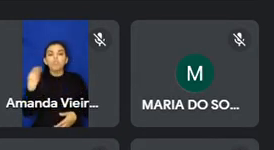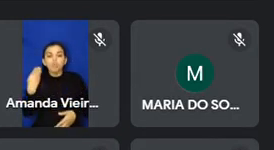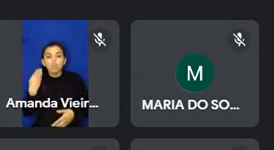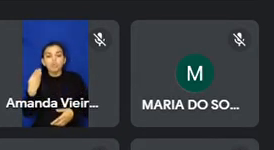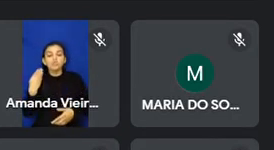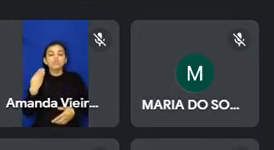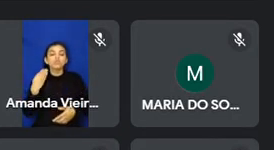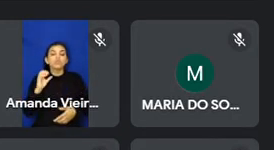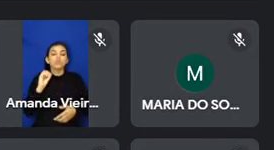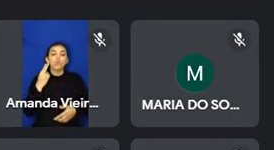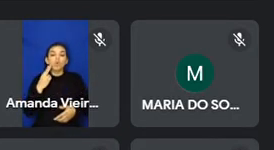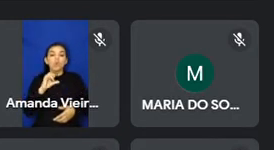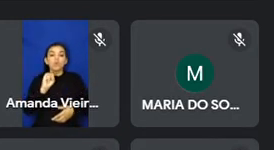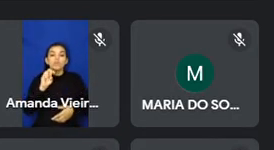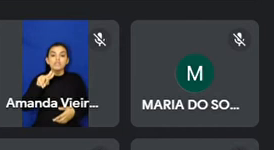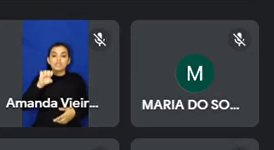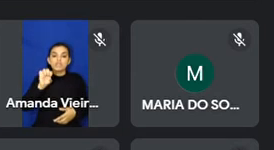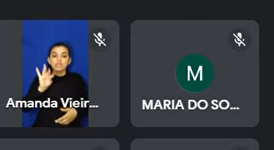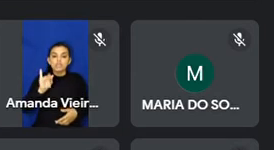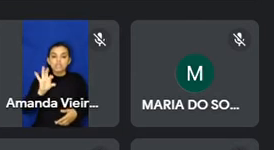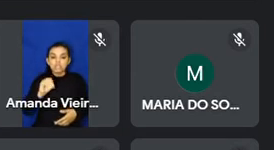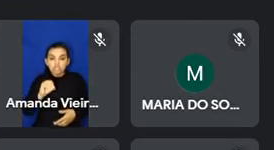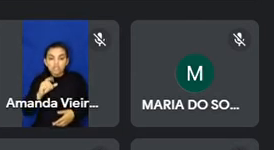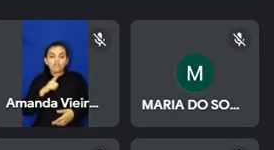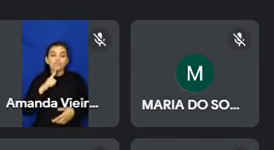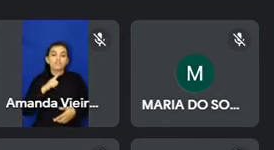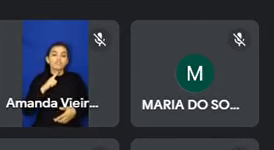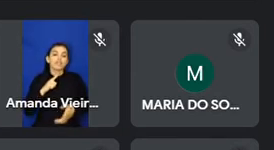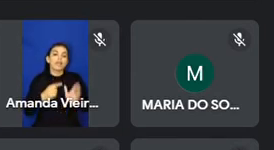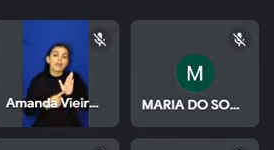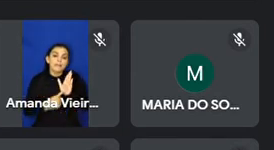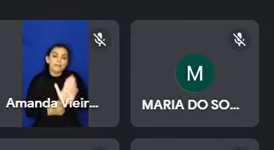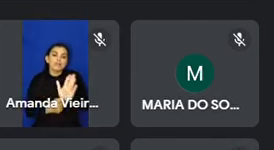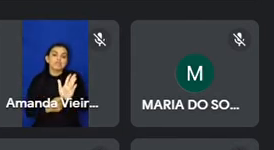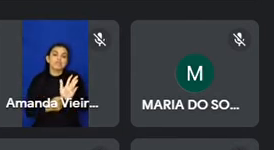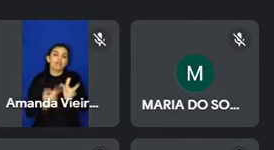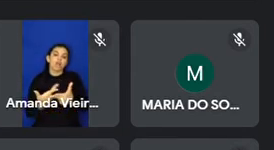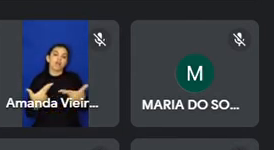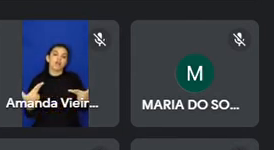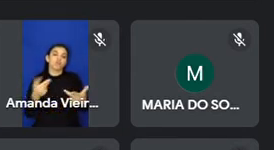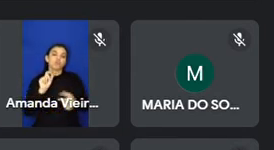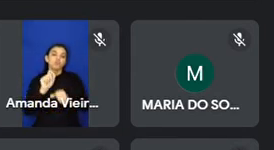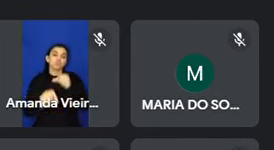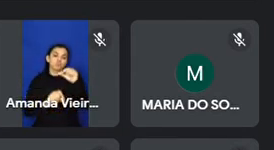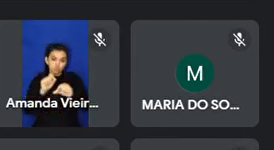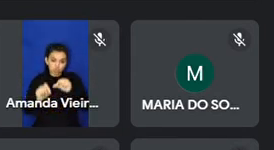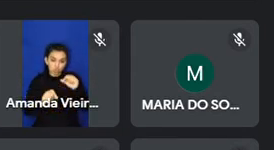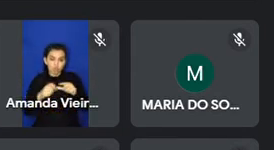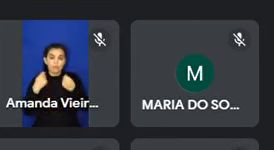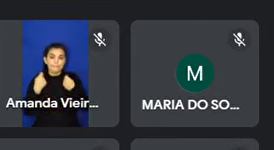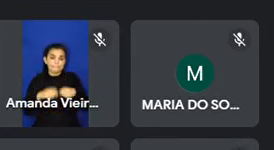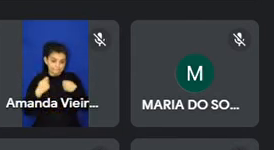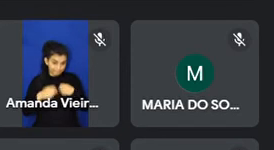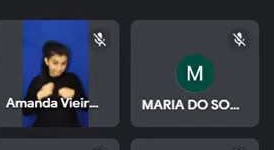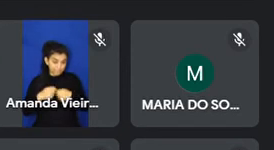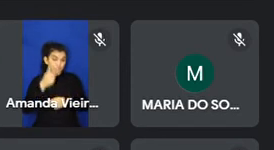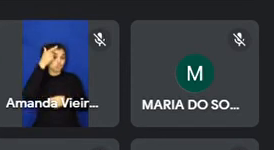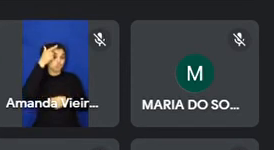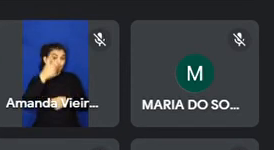vai ter poucos efeitos colaterais, certo? Vai precisar de reforço, né, para a